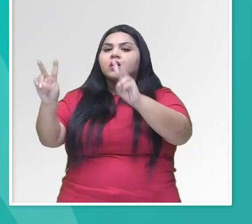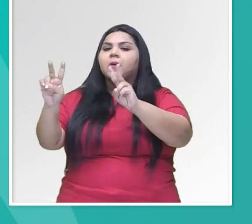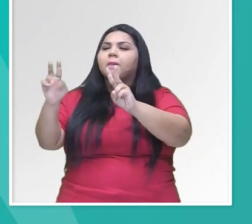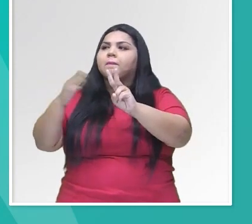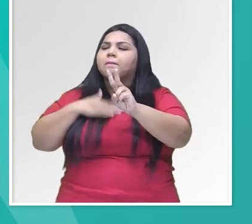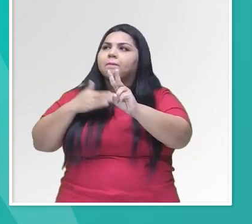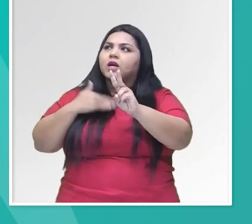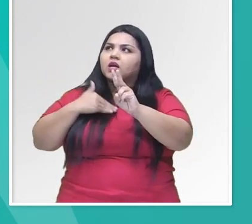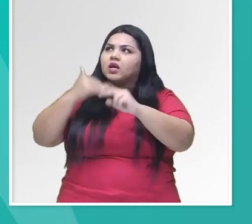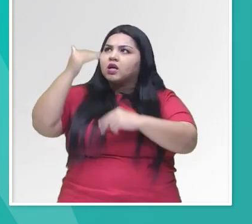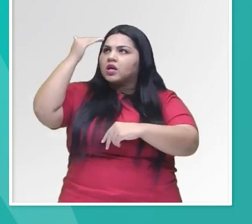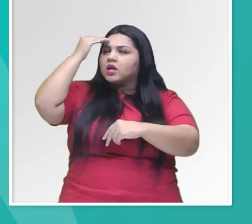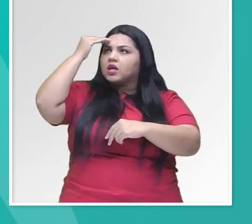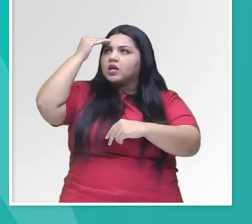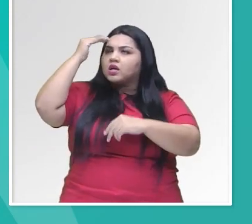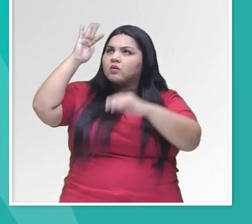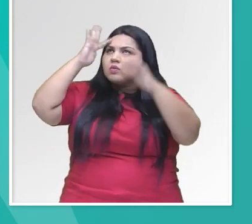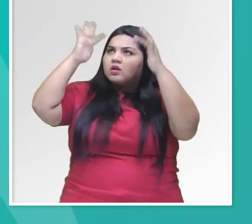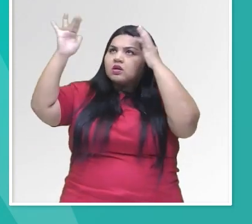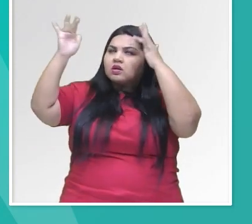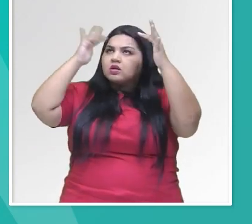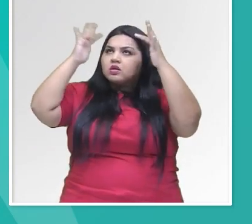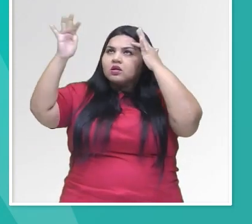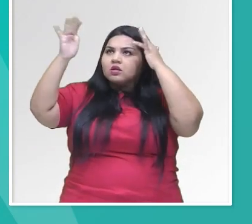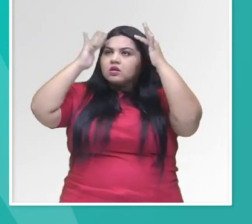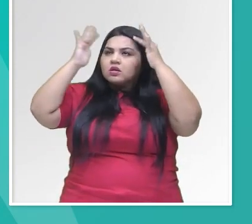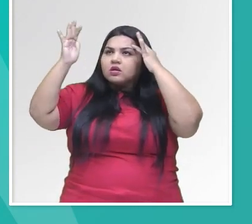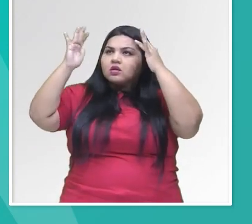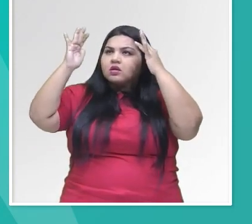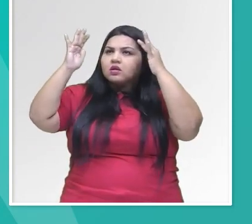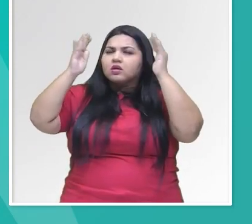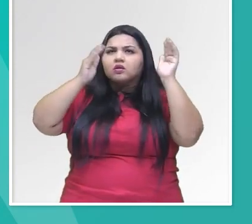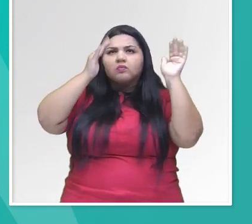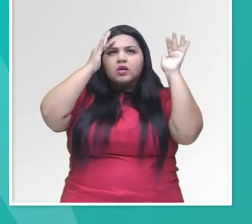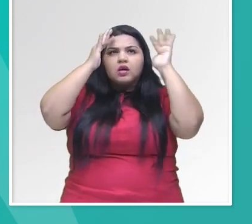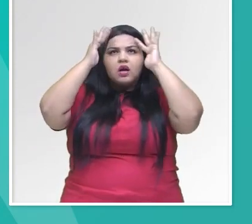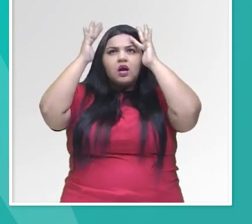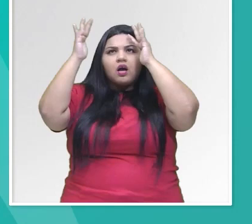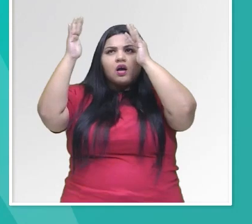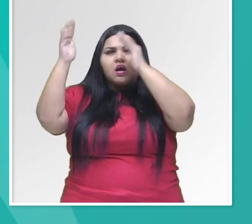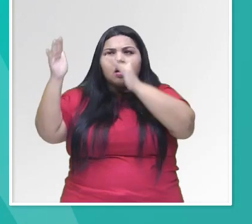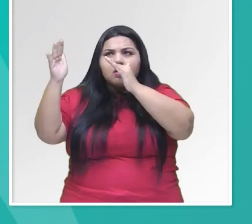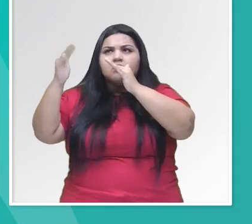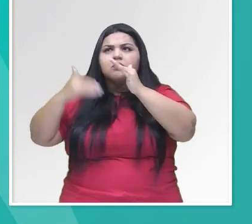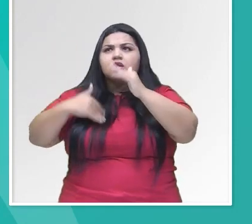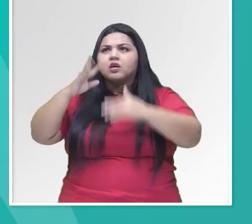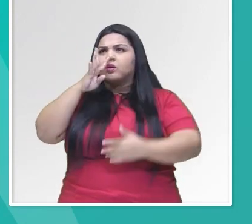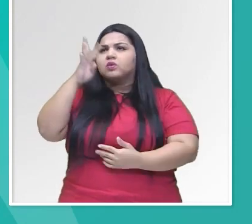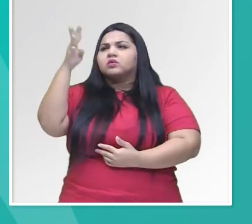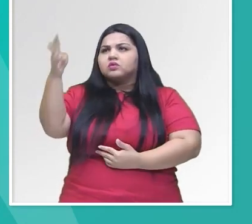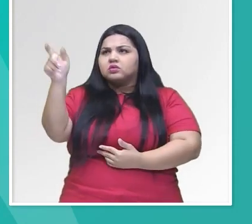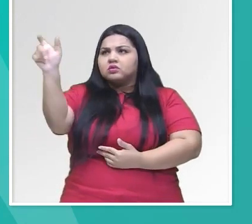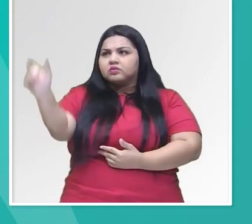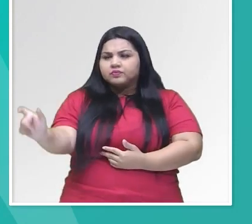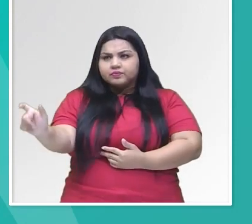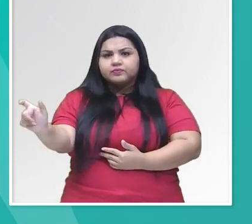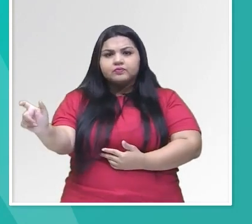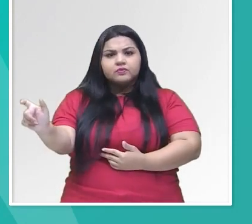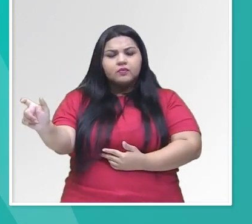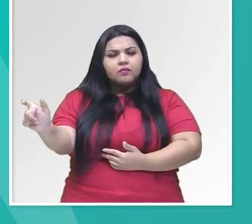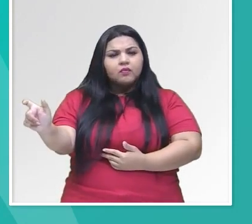linha de reflexão aí, até onde está indo o meu julgamento em relação ao